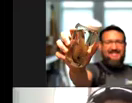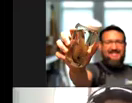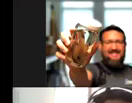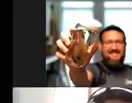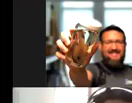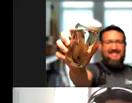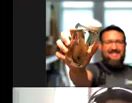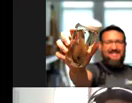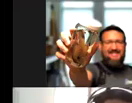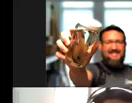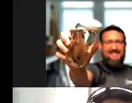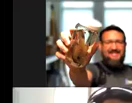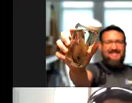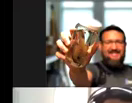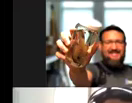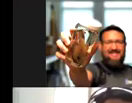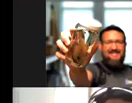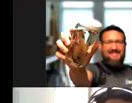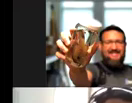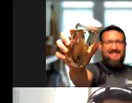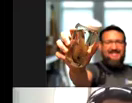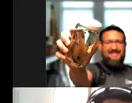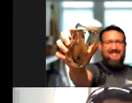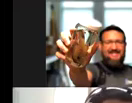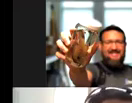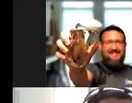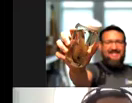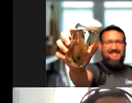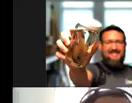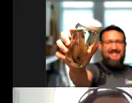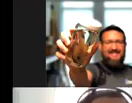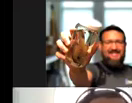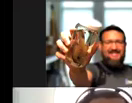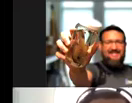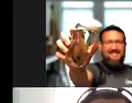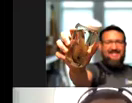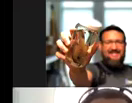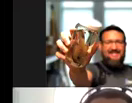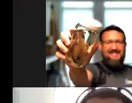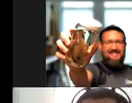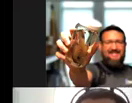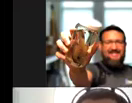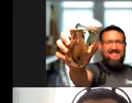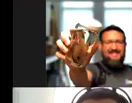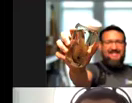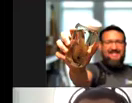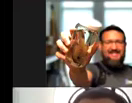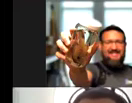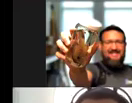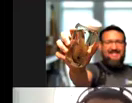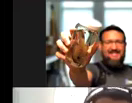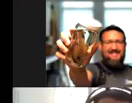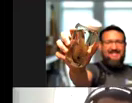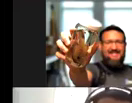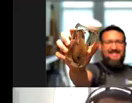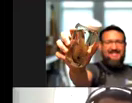aqui da Laure Carrier e colaboradores, não sei falar francês, eles mostram que com o aumento da complexidade, a